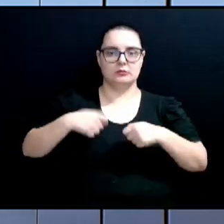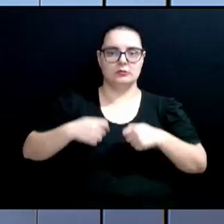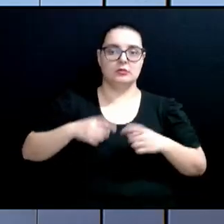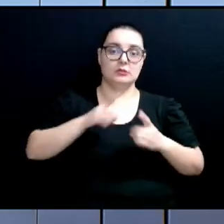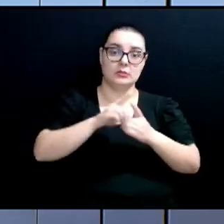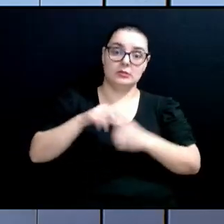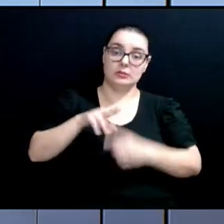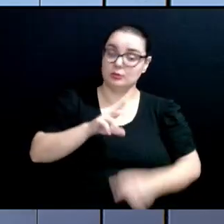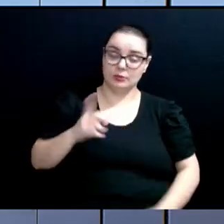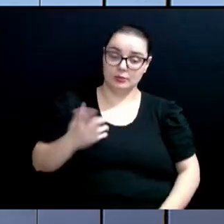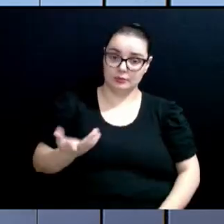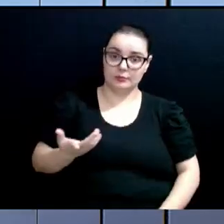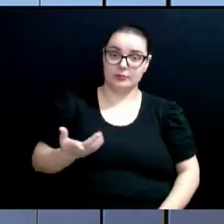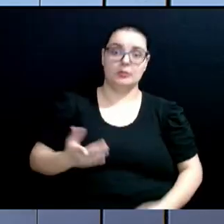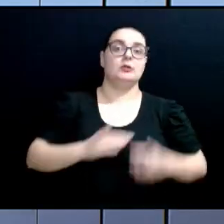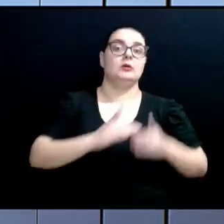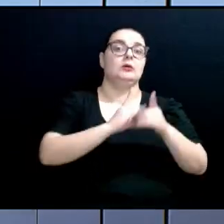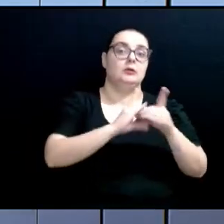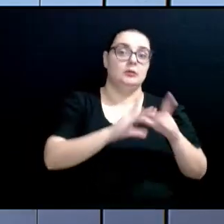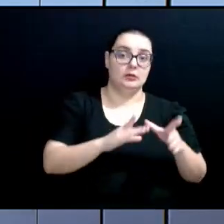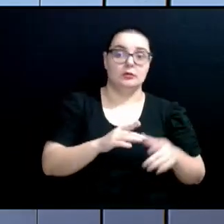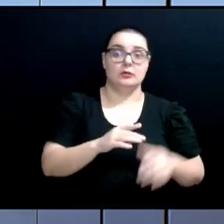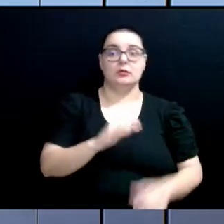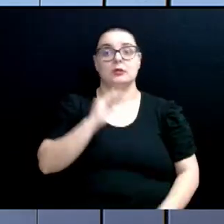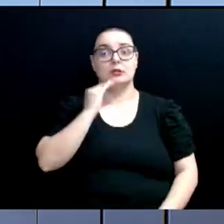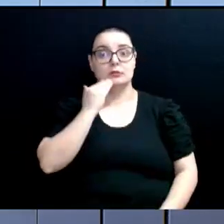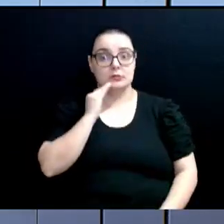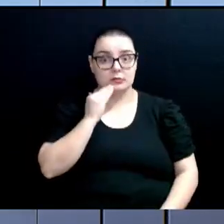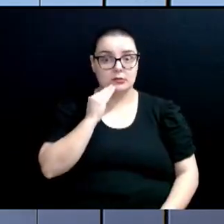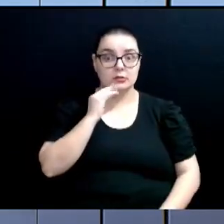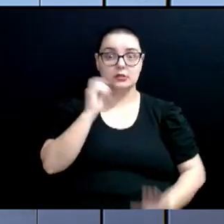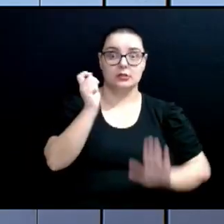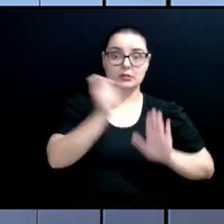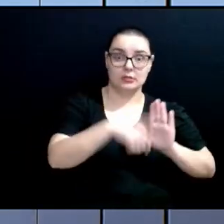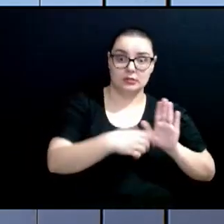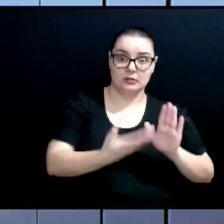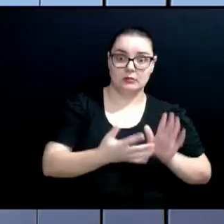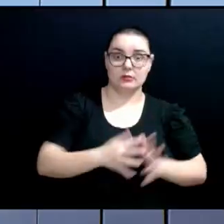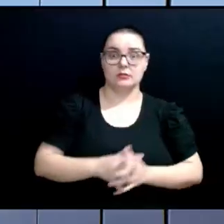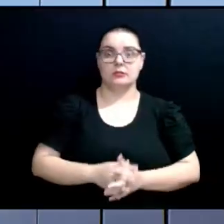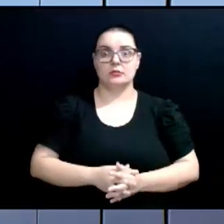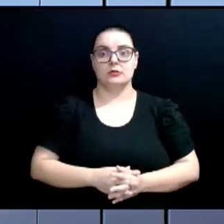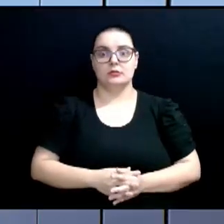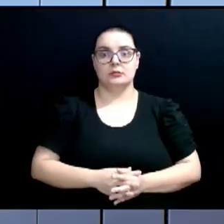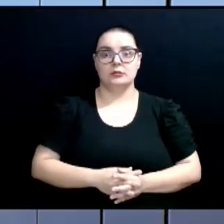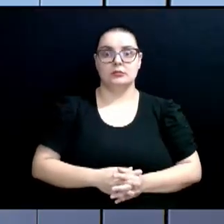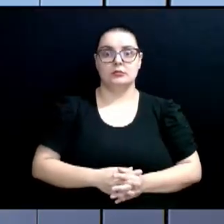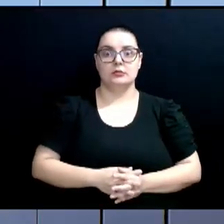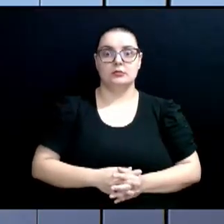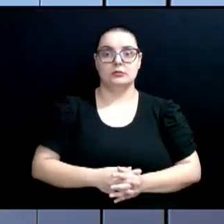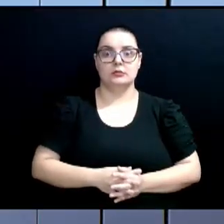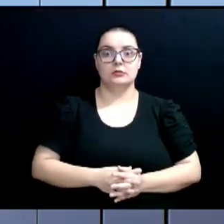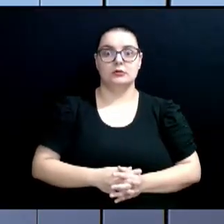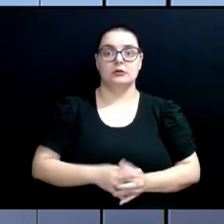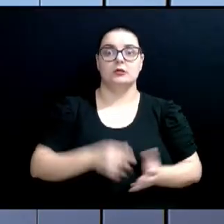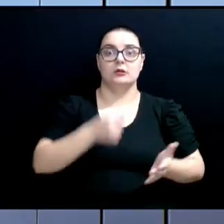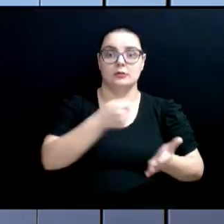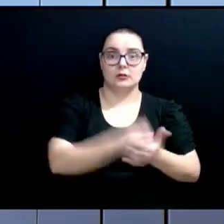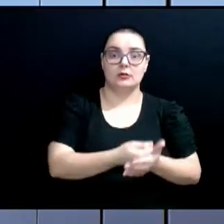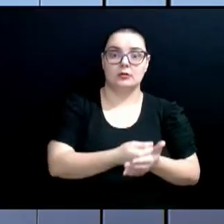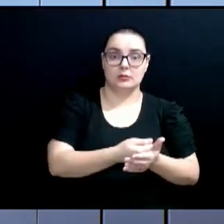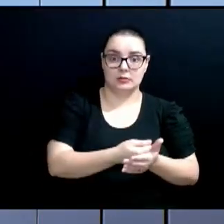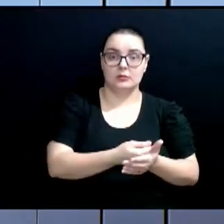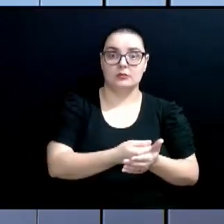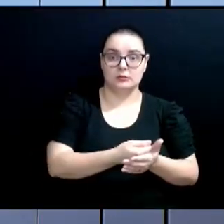uma democracia que falha na efetividade do cumprimento daquilo a que ela se